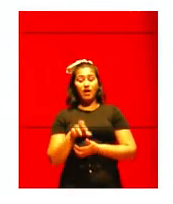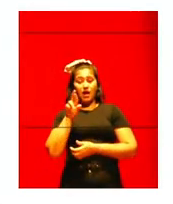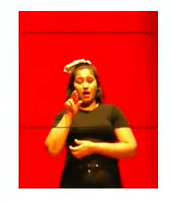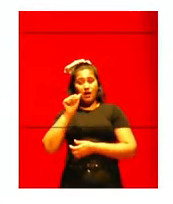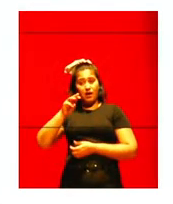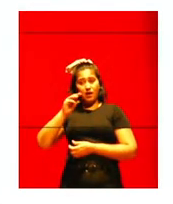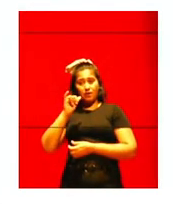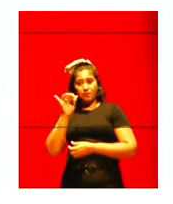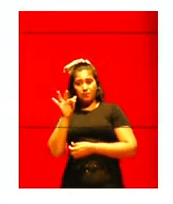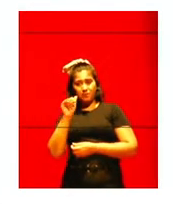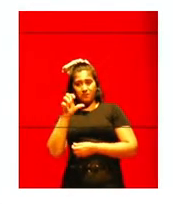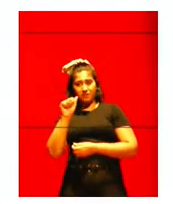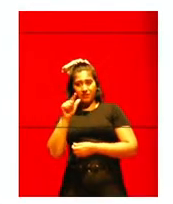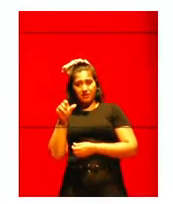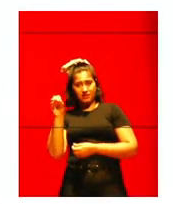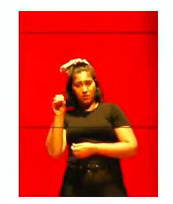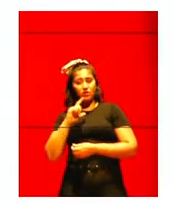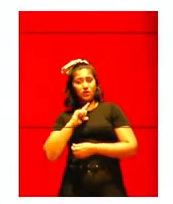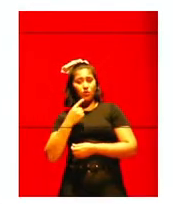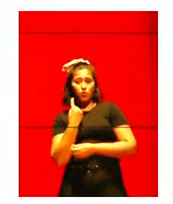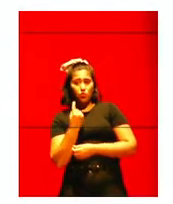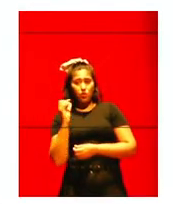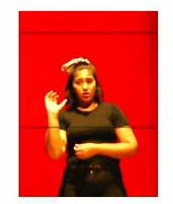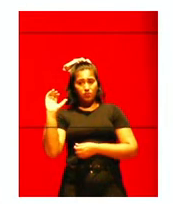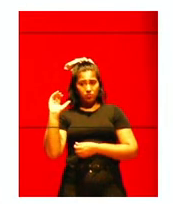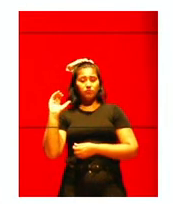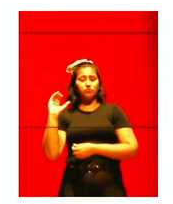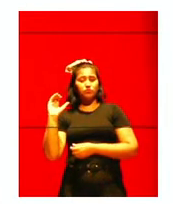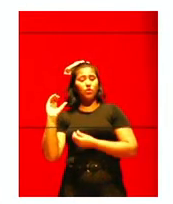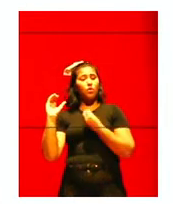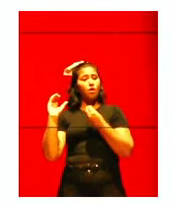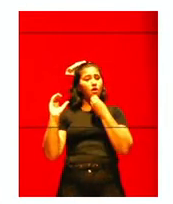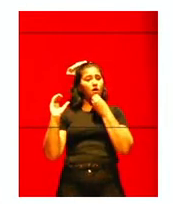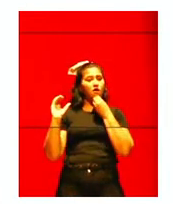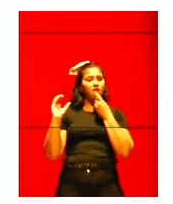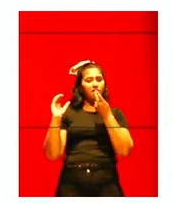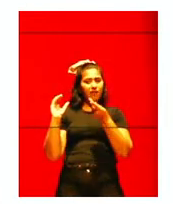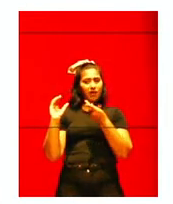Ramificação que só tem um carbono, como é que fala? Como?